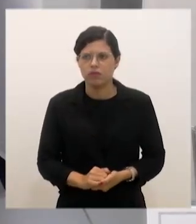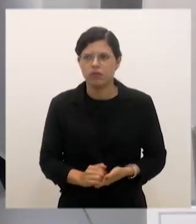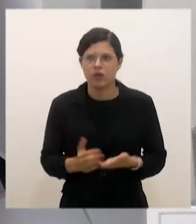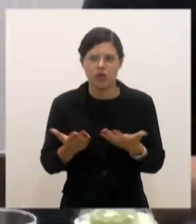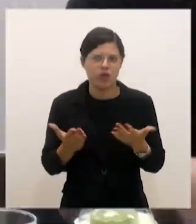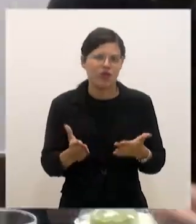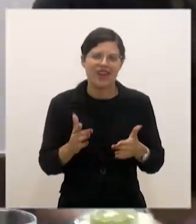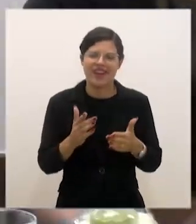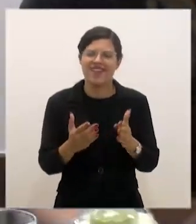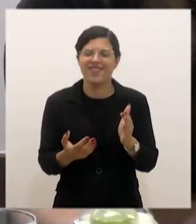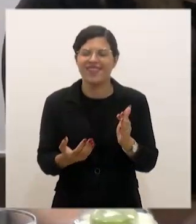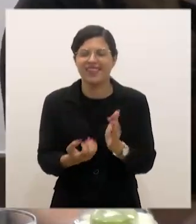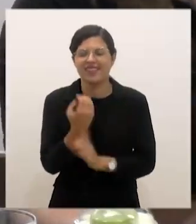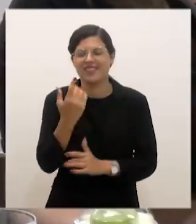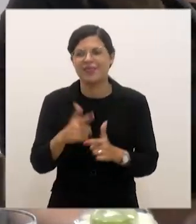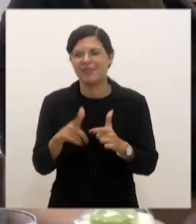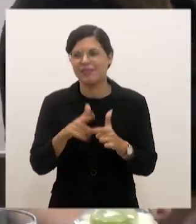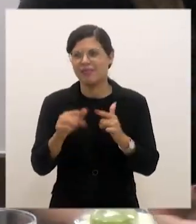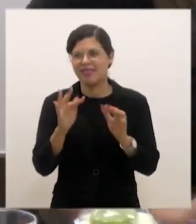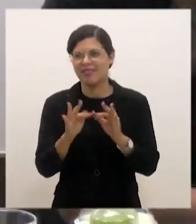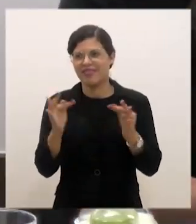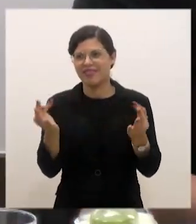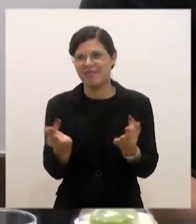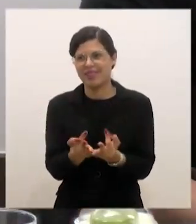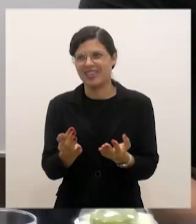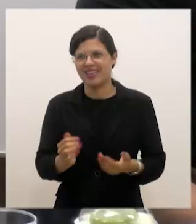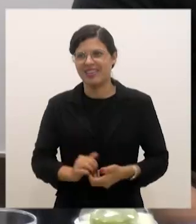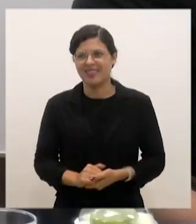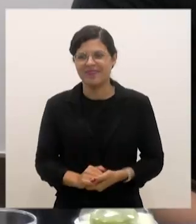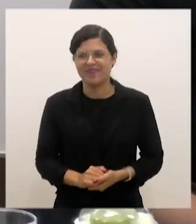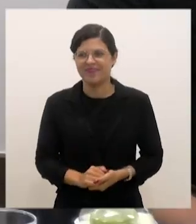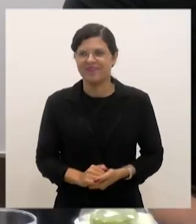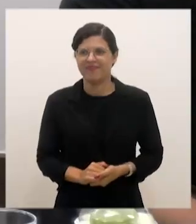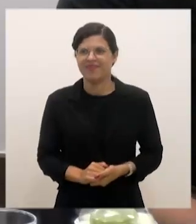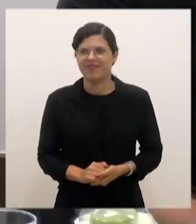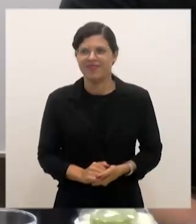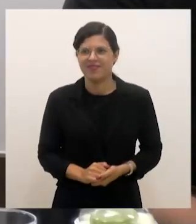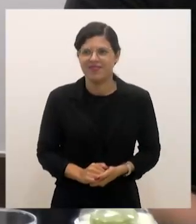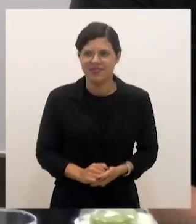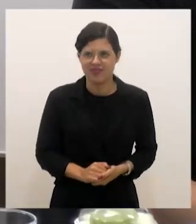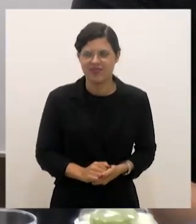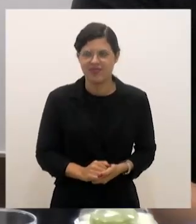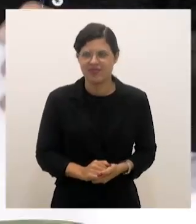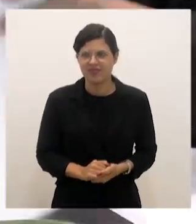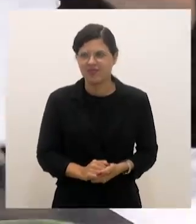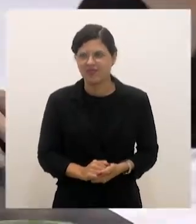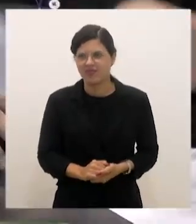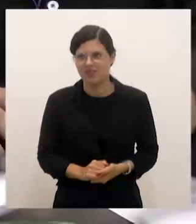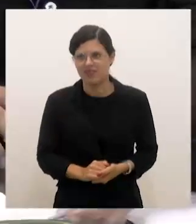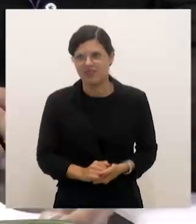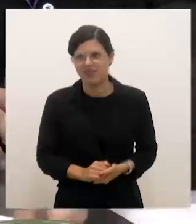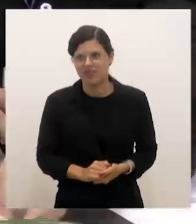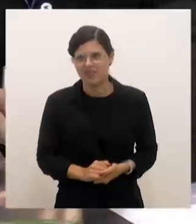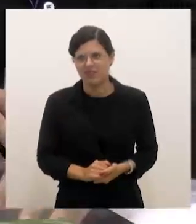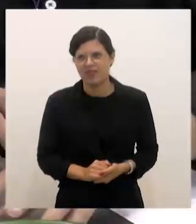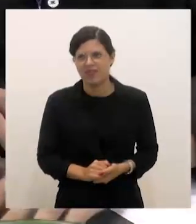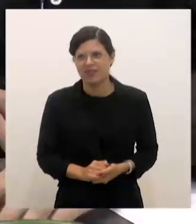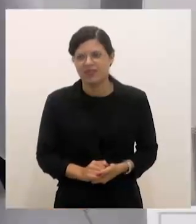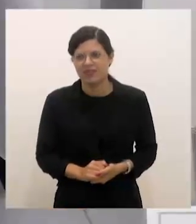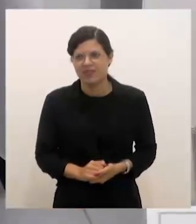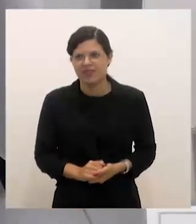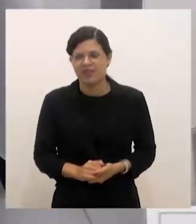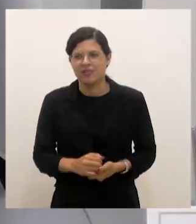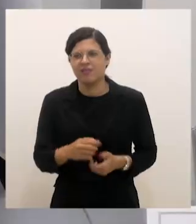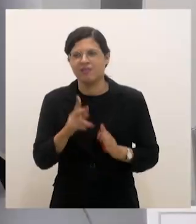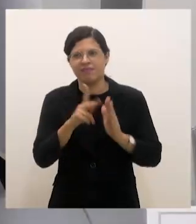problema familiar. Como diria o deputado Cozzolino, discorde no mérito. Tá? Fomos. Discorde no mérito. Deixamos e fomos. 28